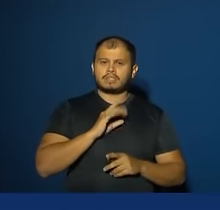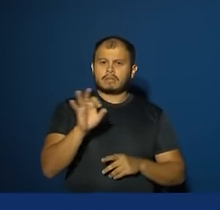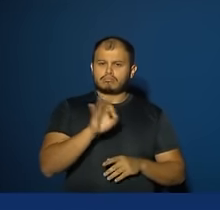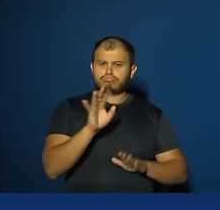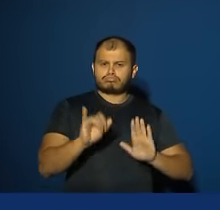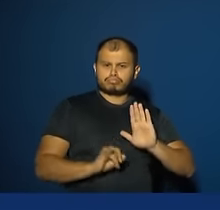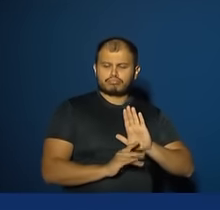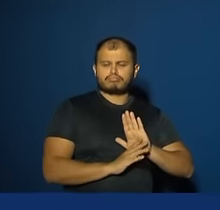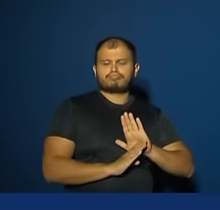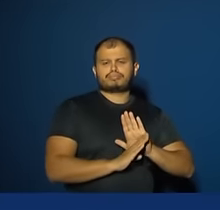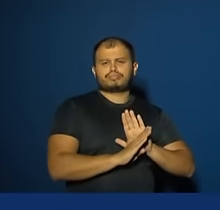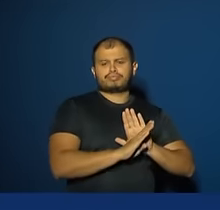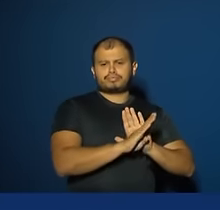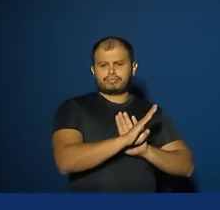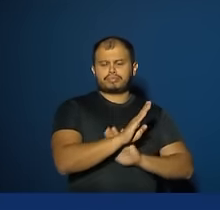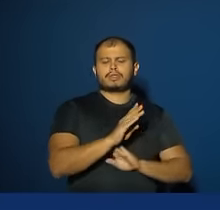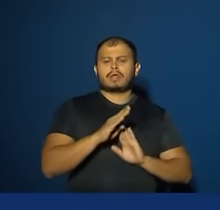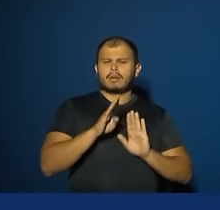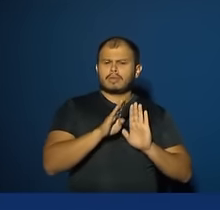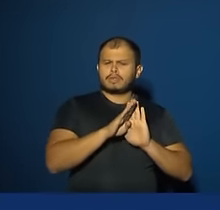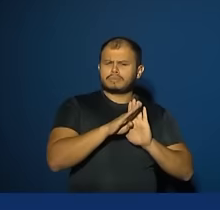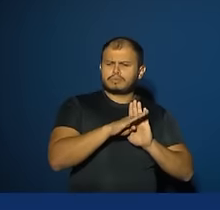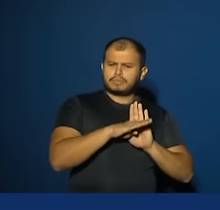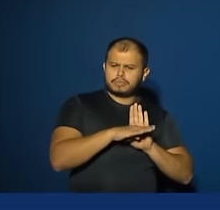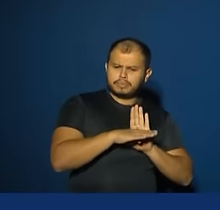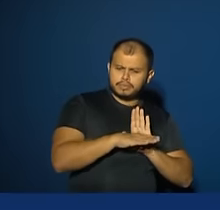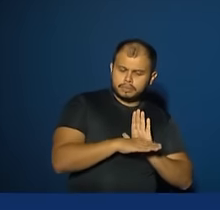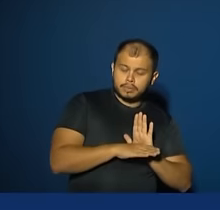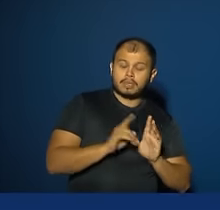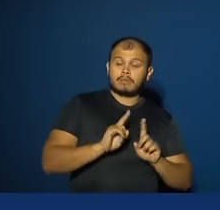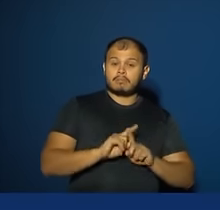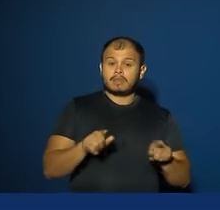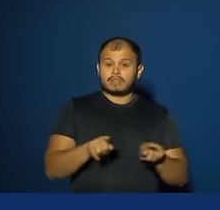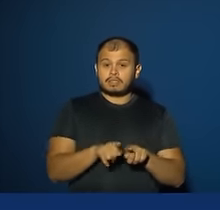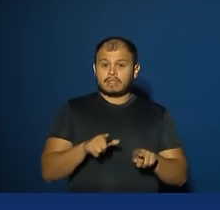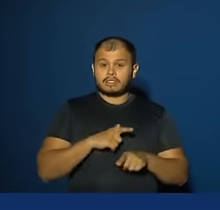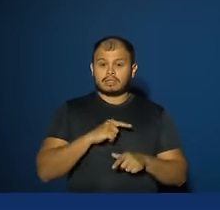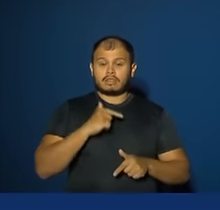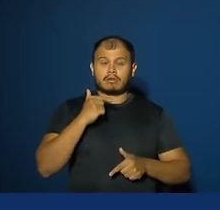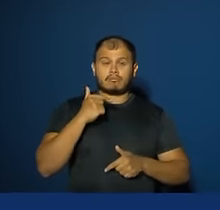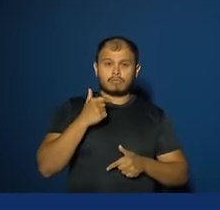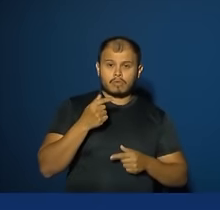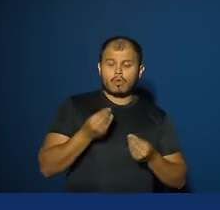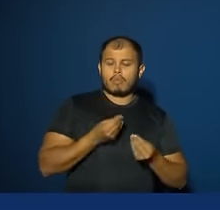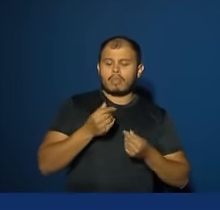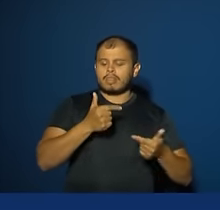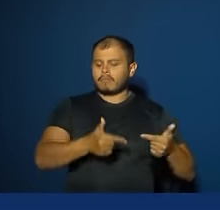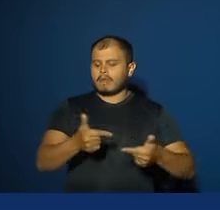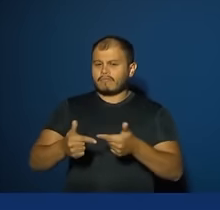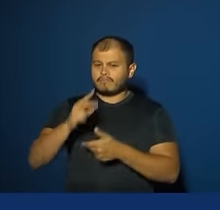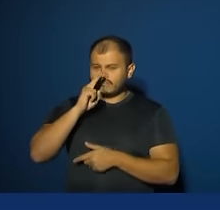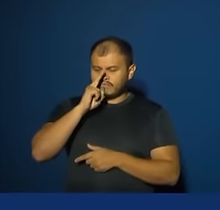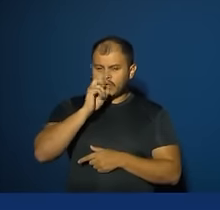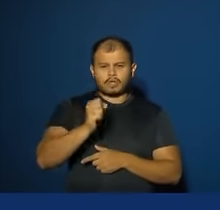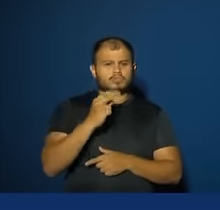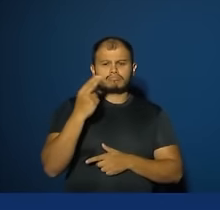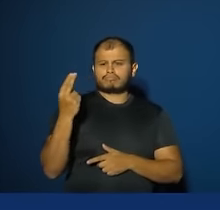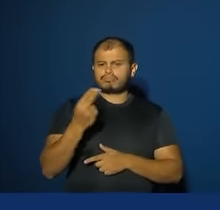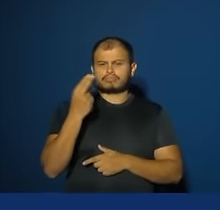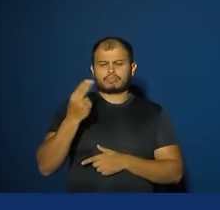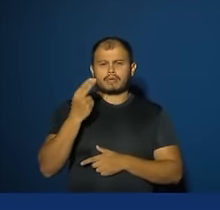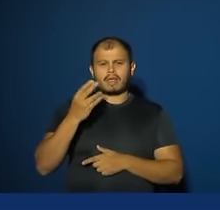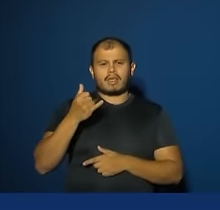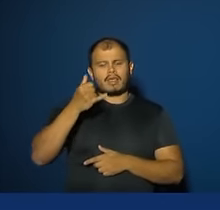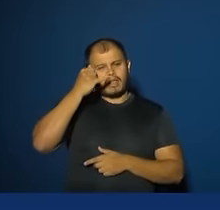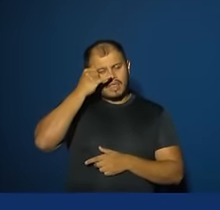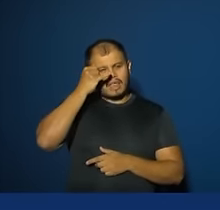queda, aí sim, começando a aparecer, mas com os dados de emprego muito fortes, eles não seriam suficientes para evitar